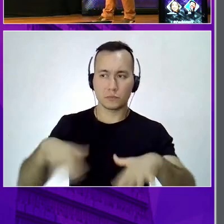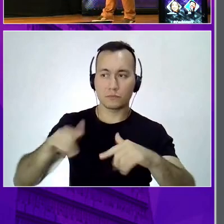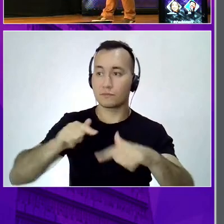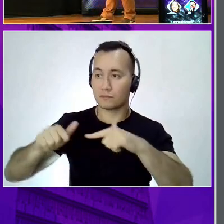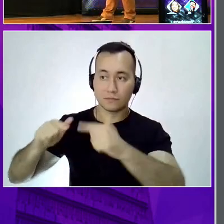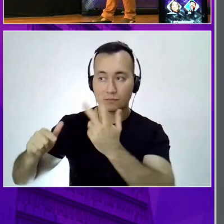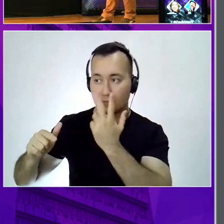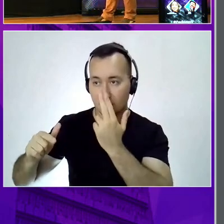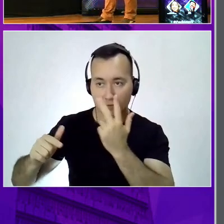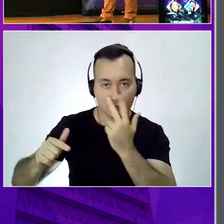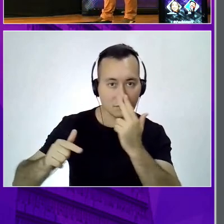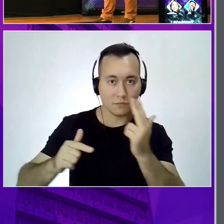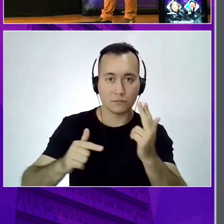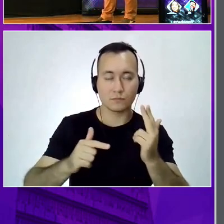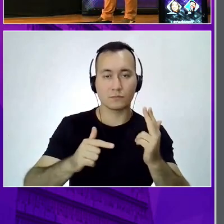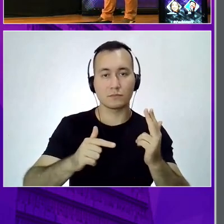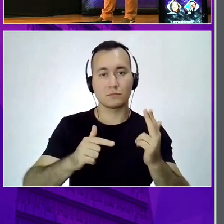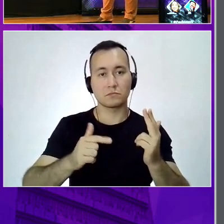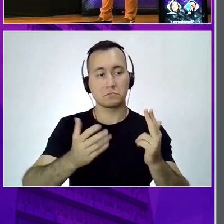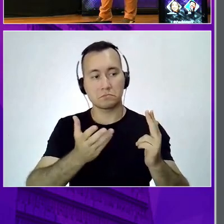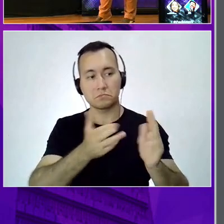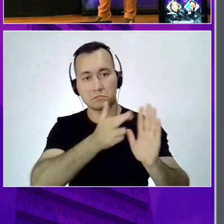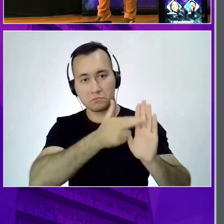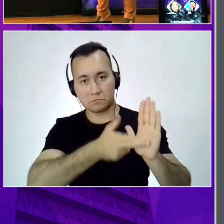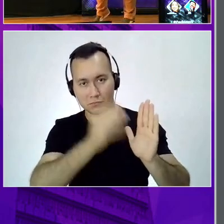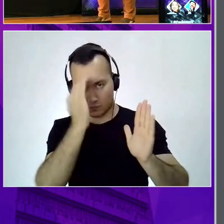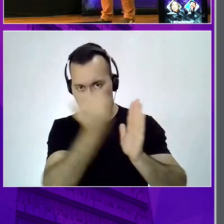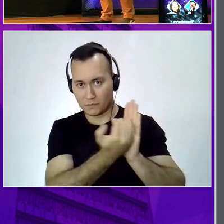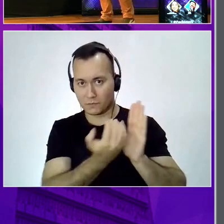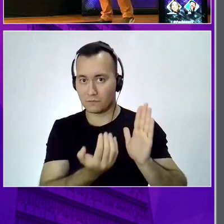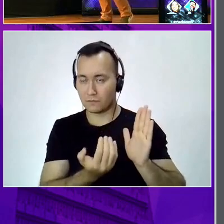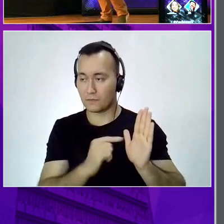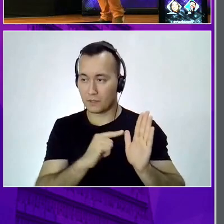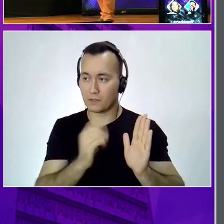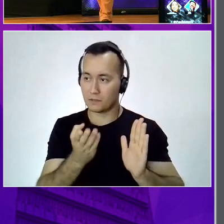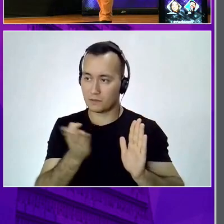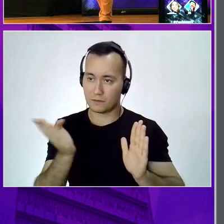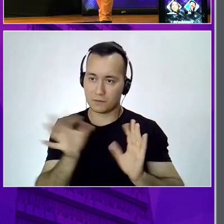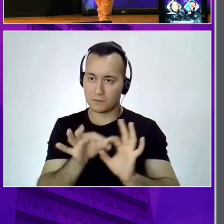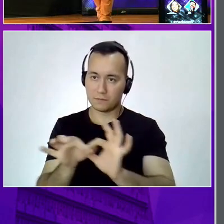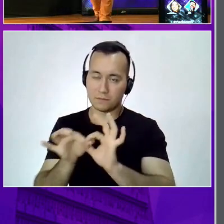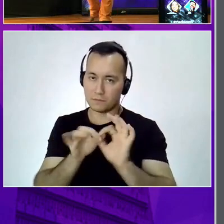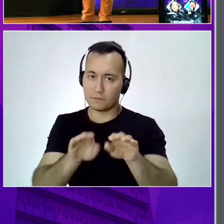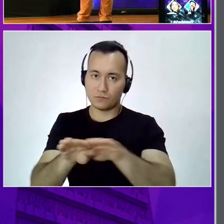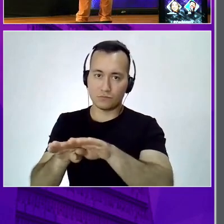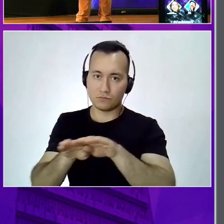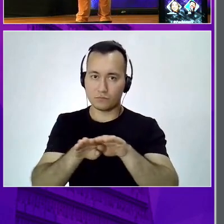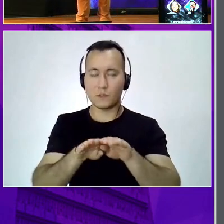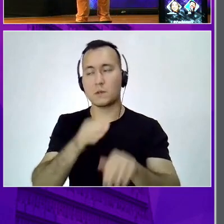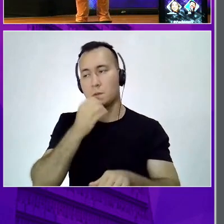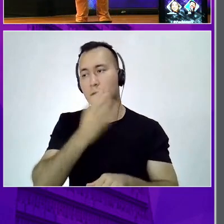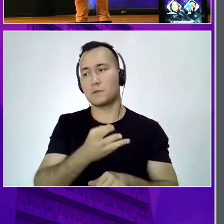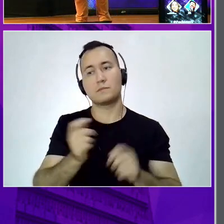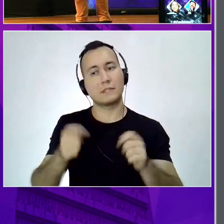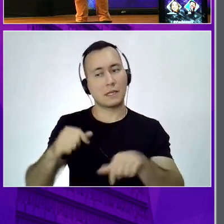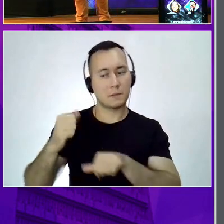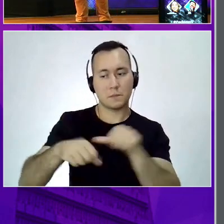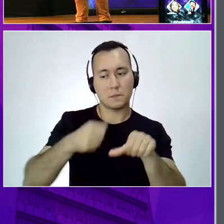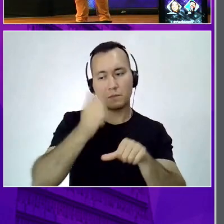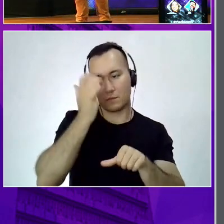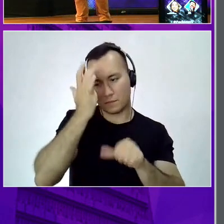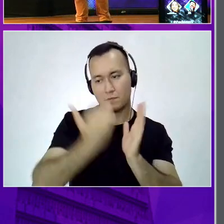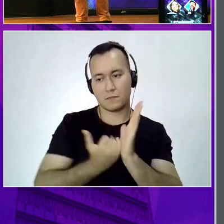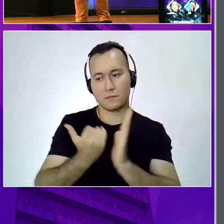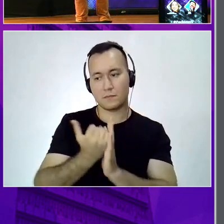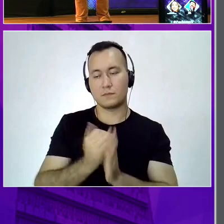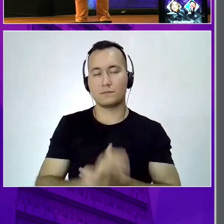causar uma coesão social mais forte, isso vai ser mais fácil de mudar. Se você tem uma empresa que cada um faz de um jeito, um não confia no outro, o do outro é errado,